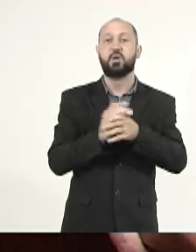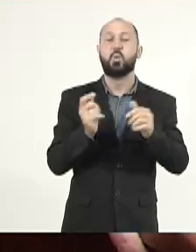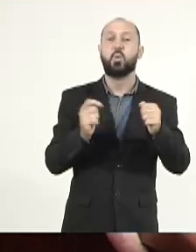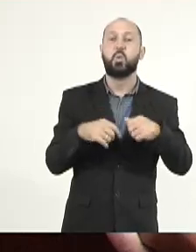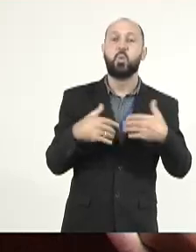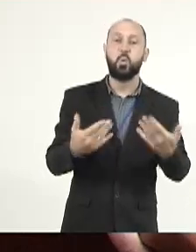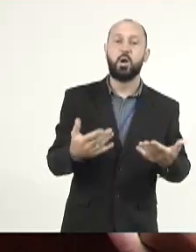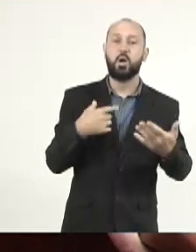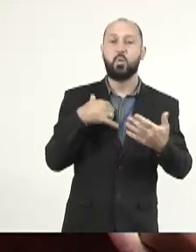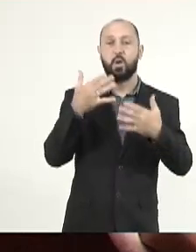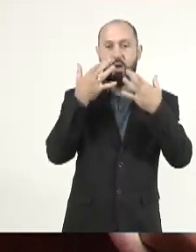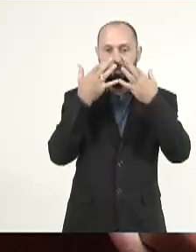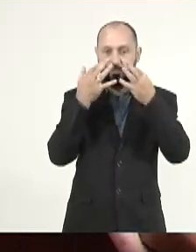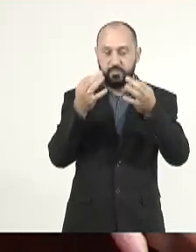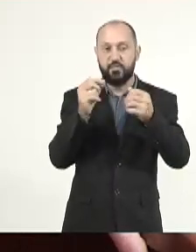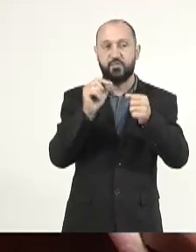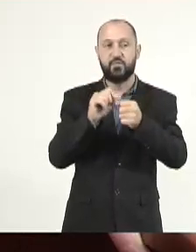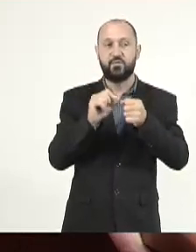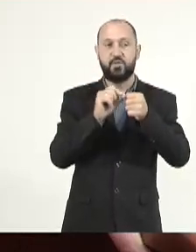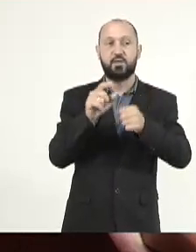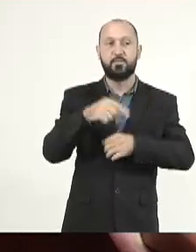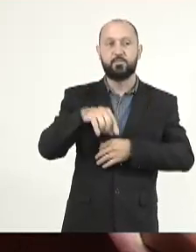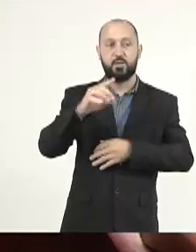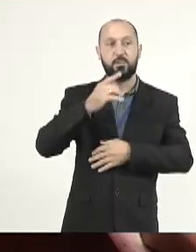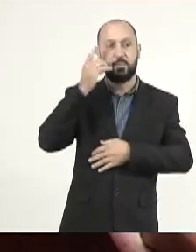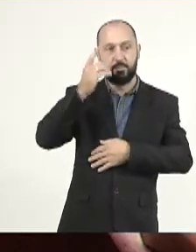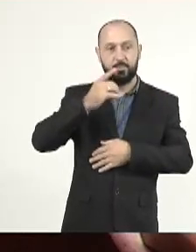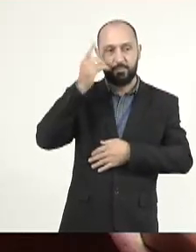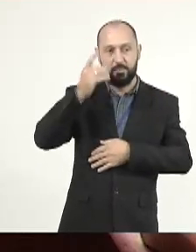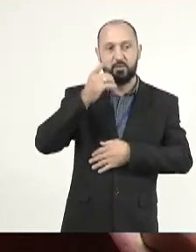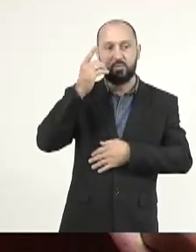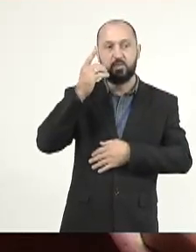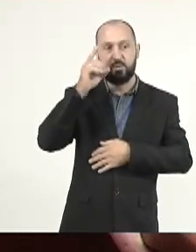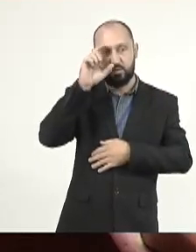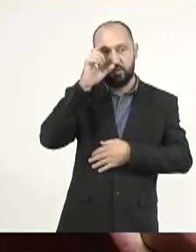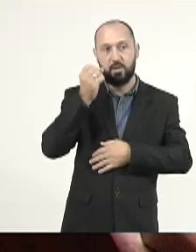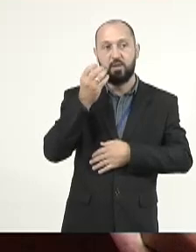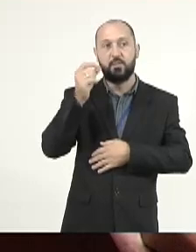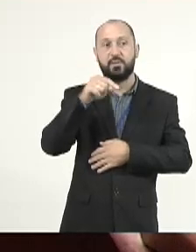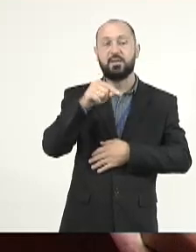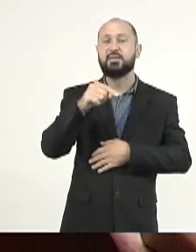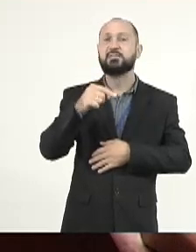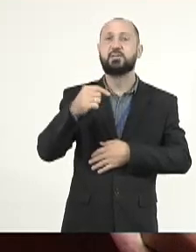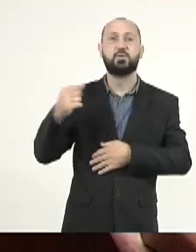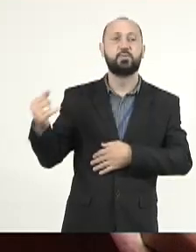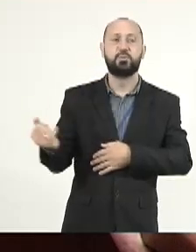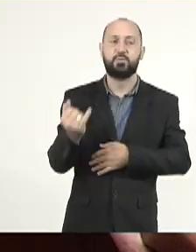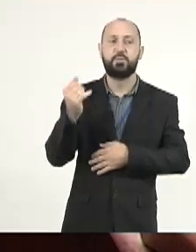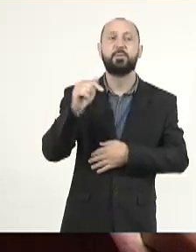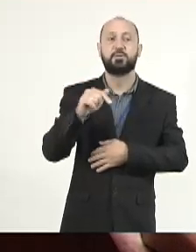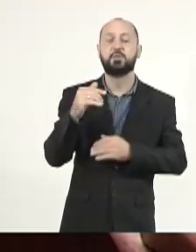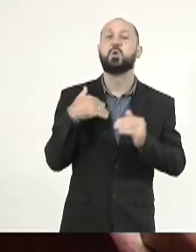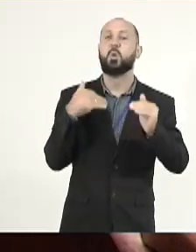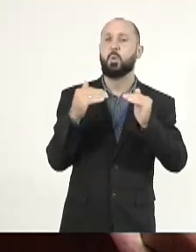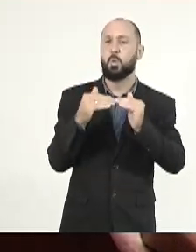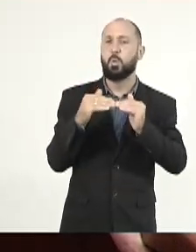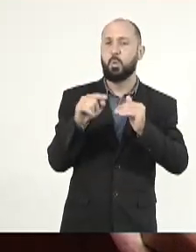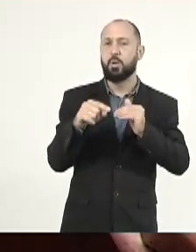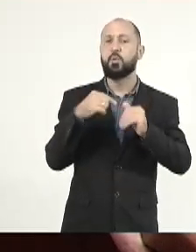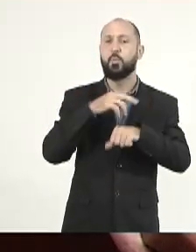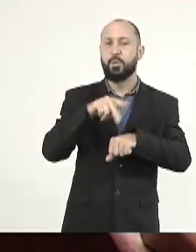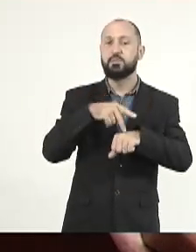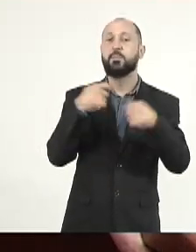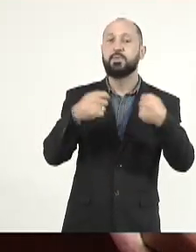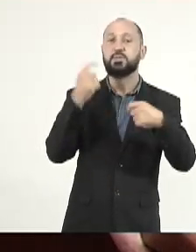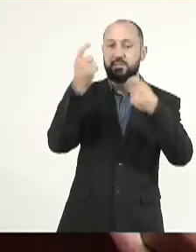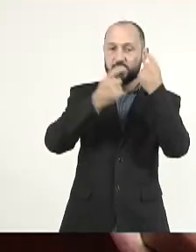essas observações feitas aqui pelo deputado Pedrocian, que são pertinentes. Acredito que o país tem